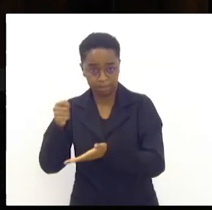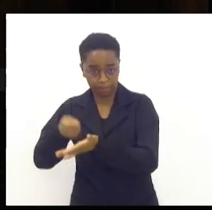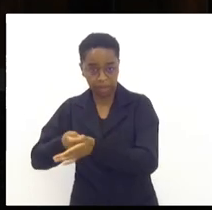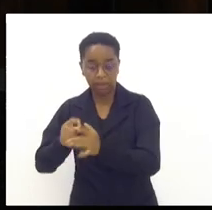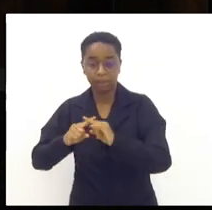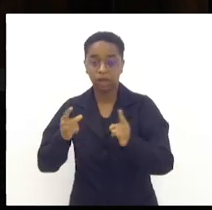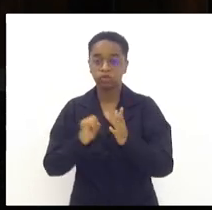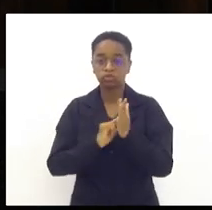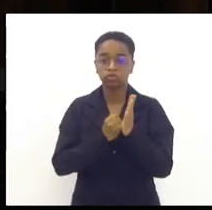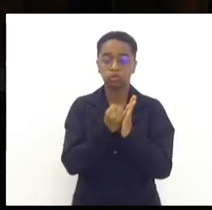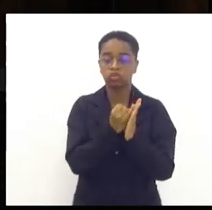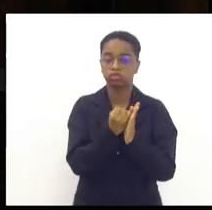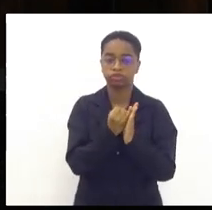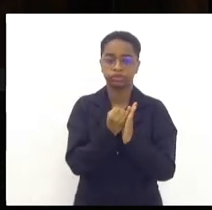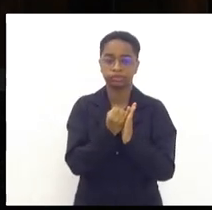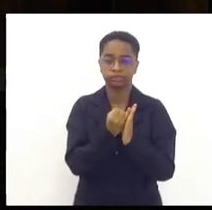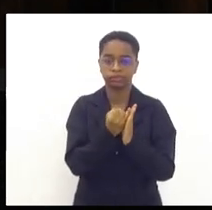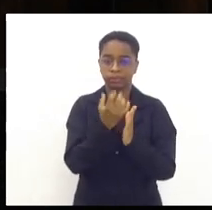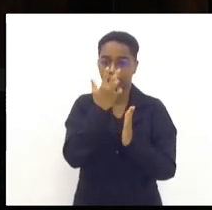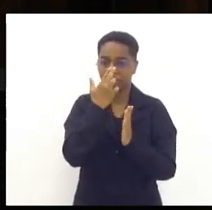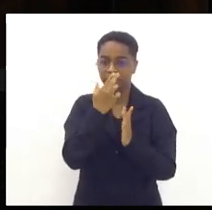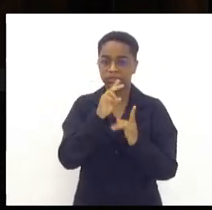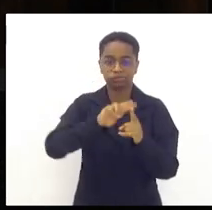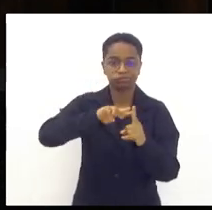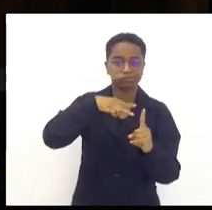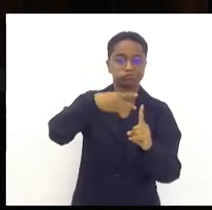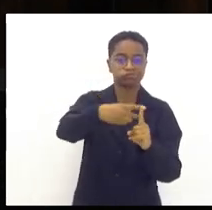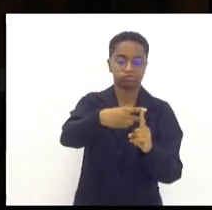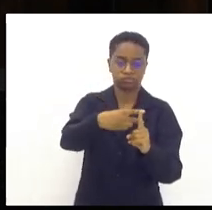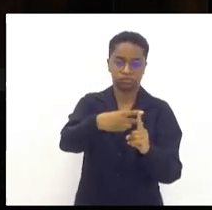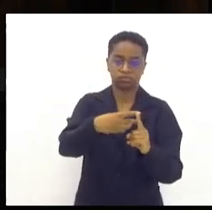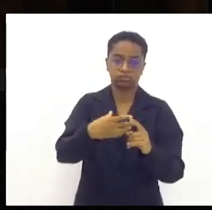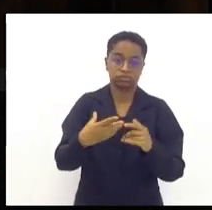juros cria novas duas parcelas,